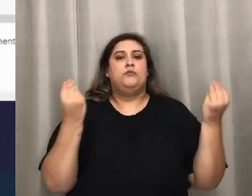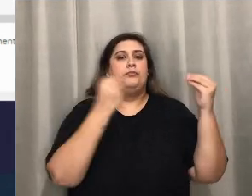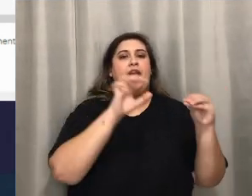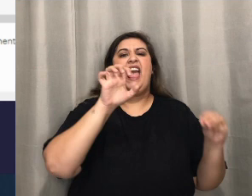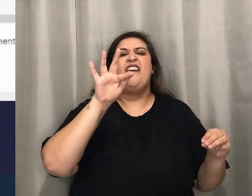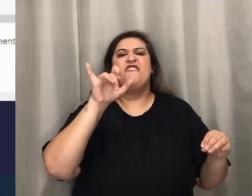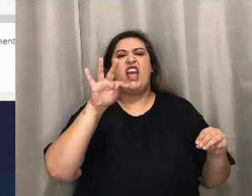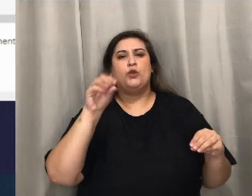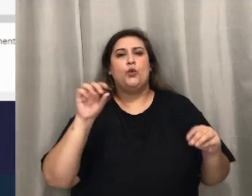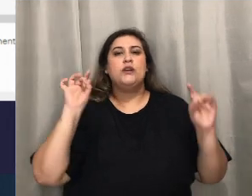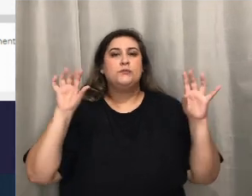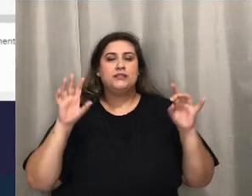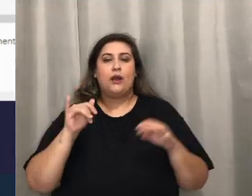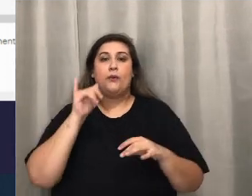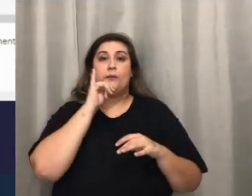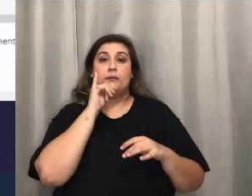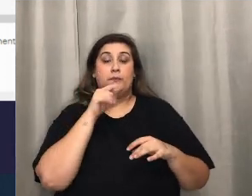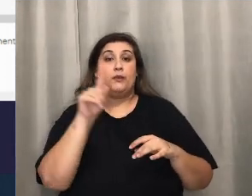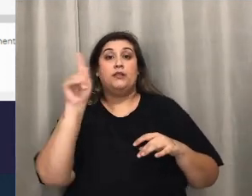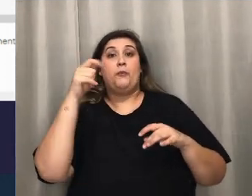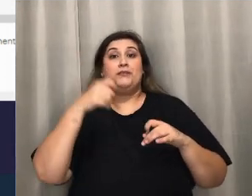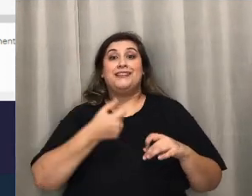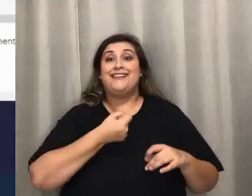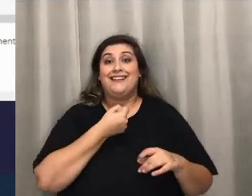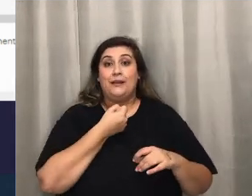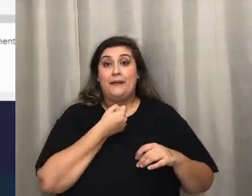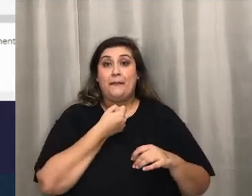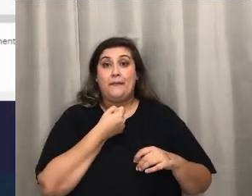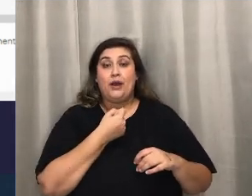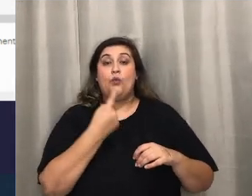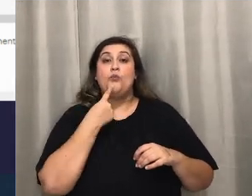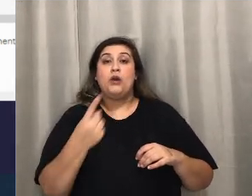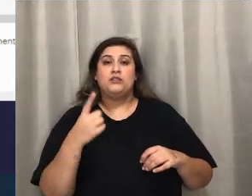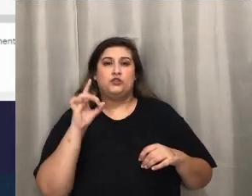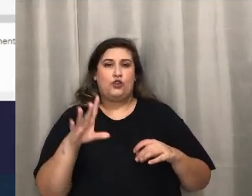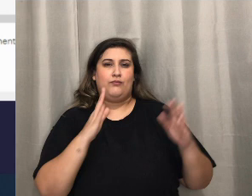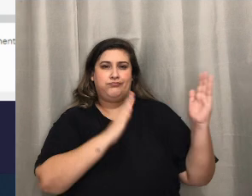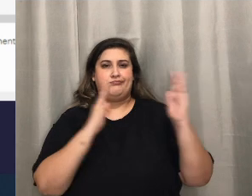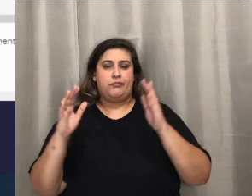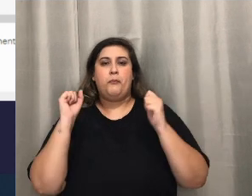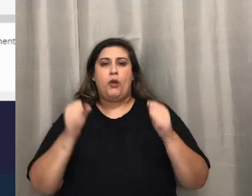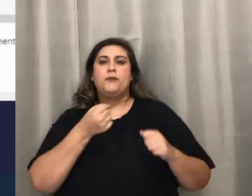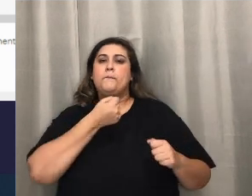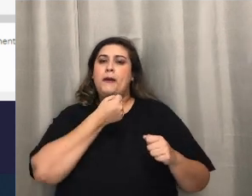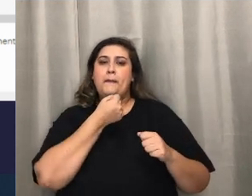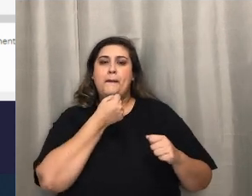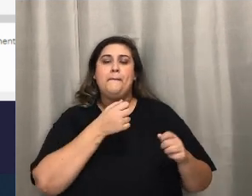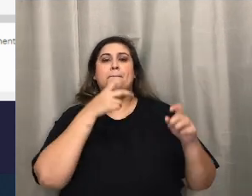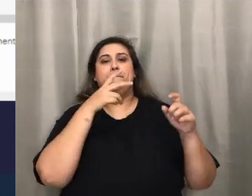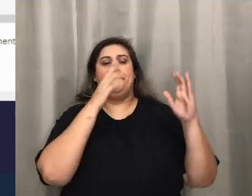especiais. Então, nós não precisamos gravar o podcast em uma parte só. Nós podemos gravar em várias partes,